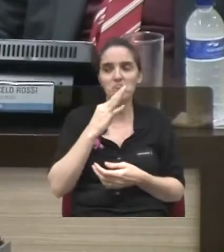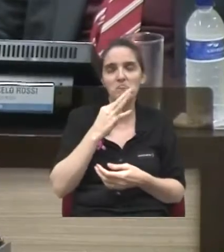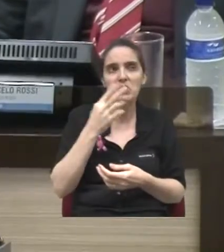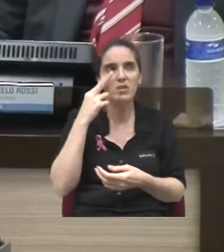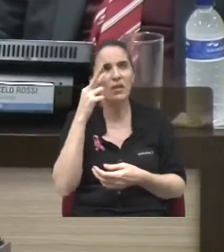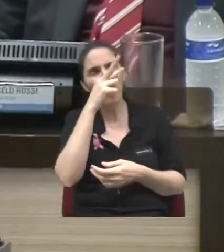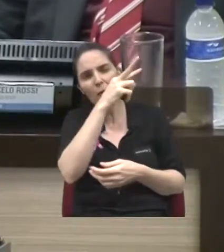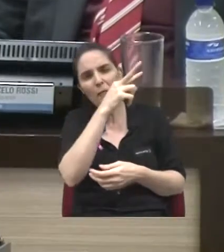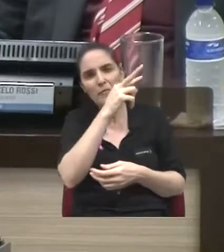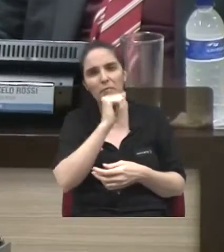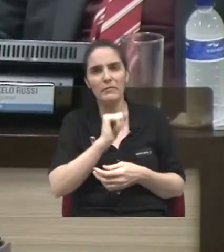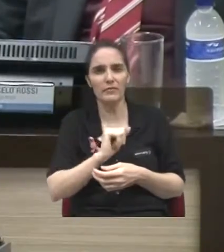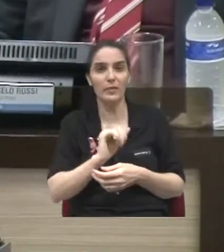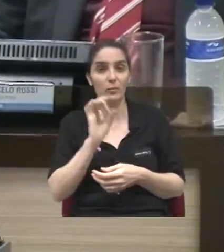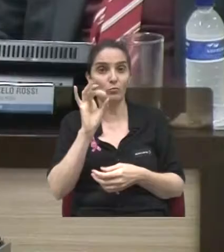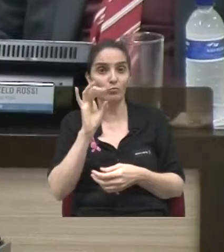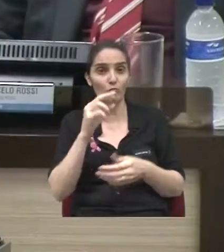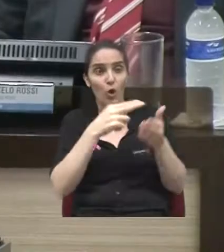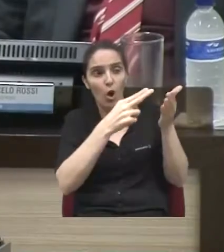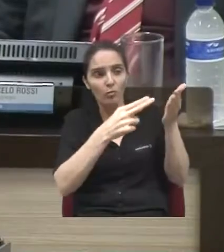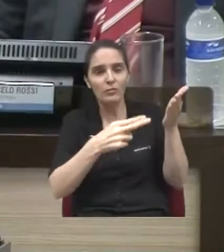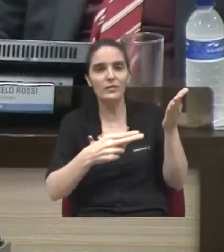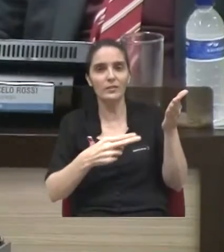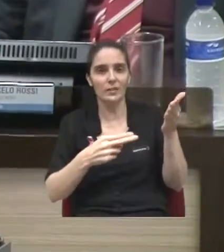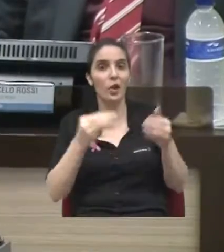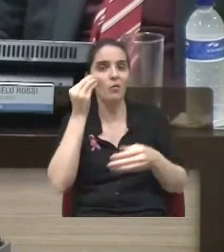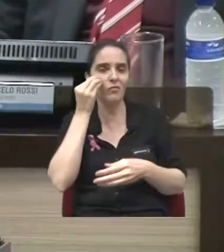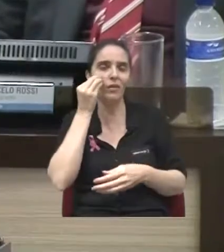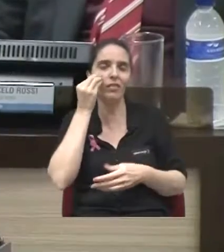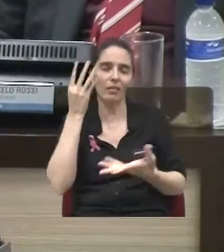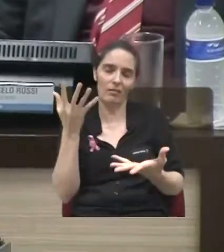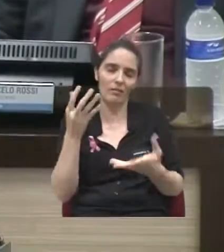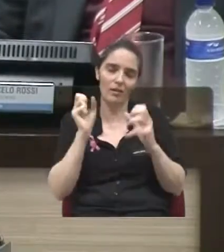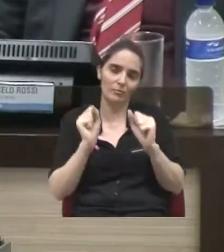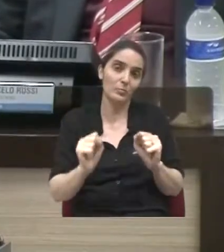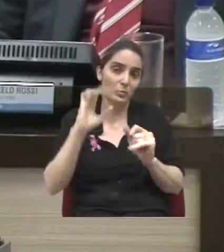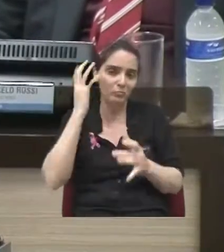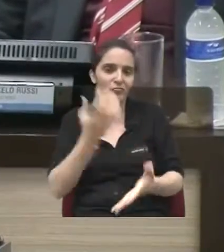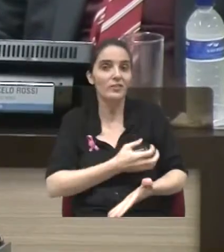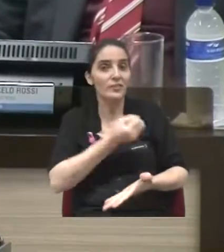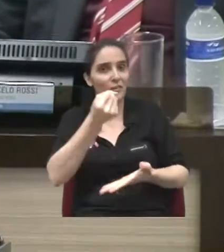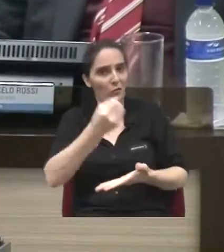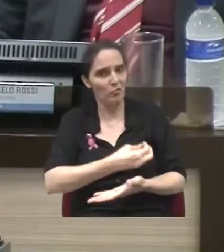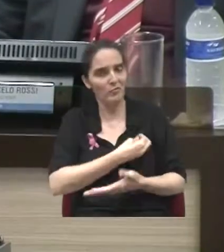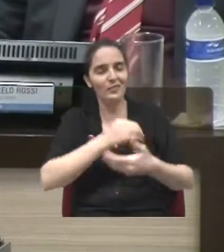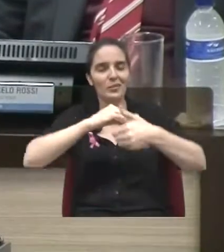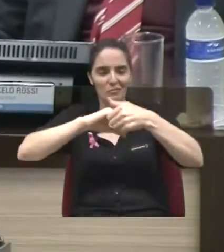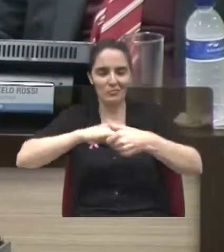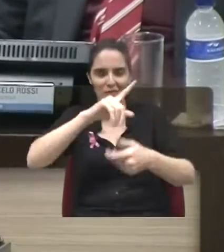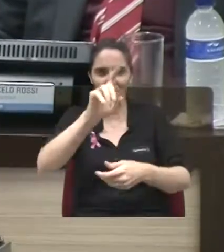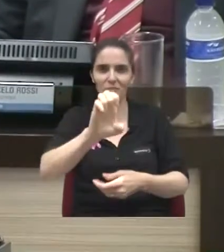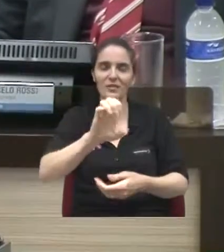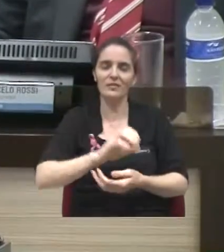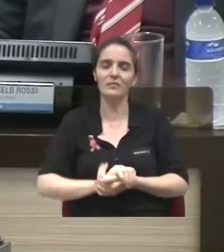a imagem, a manobra, com certeza ela faz, e com certeza salva uma vida. Parabéns, José Bernardo.